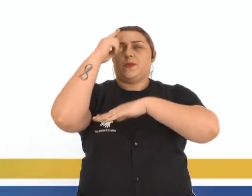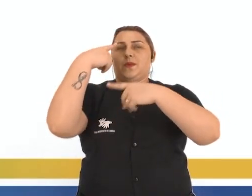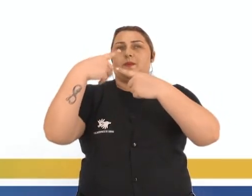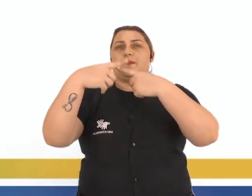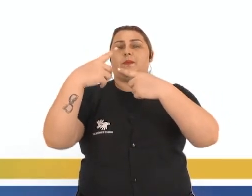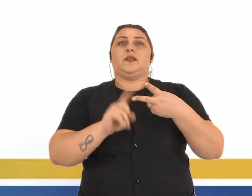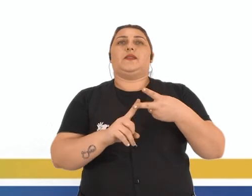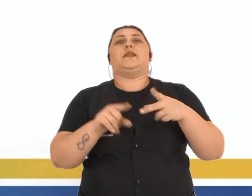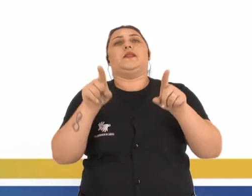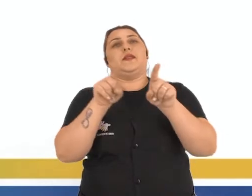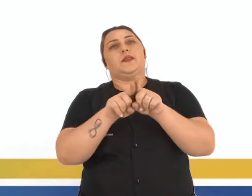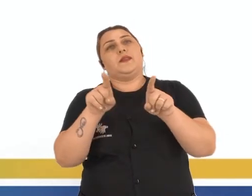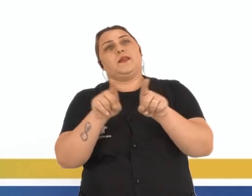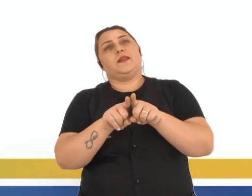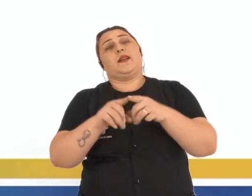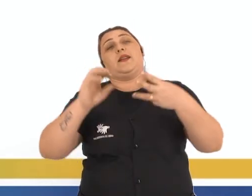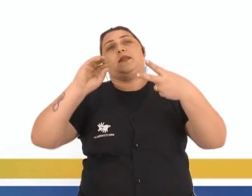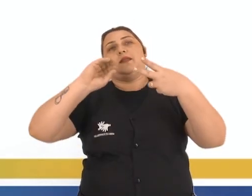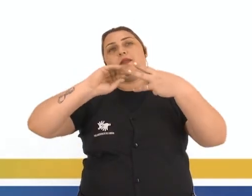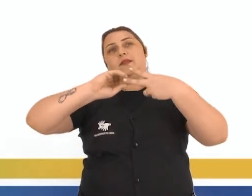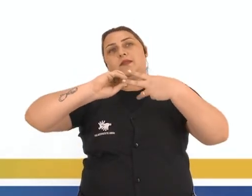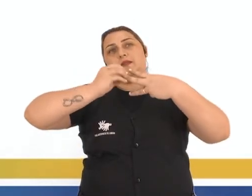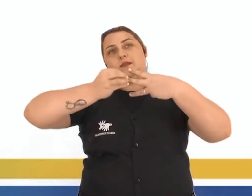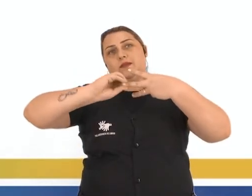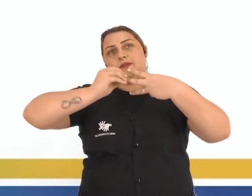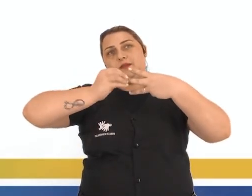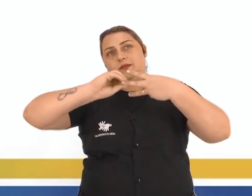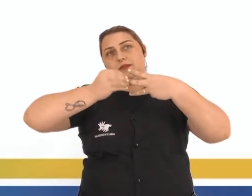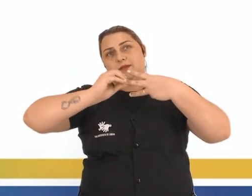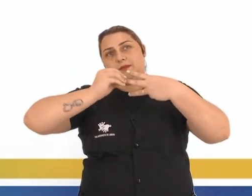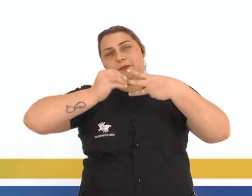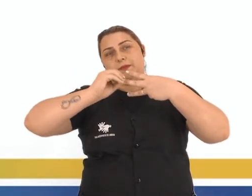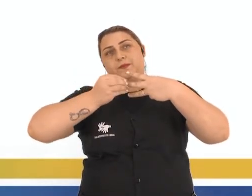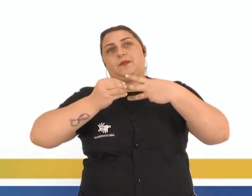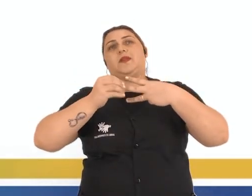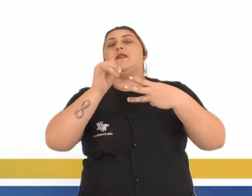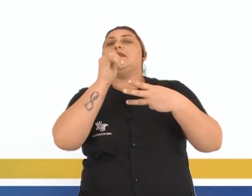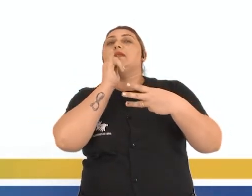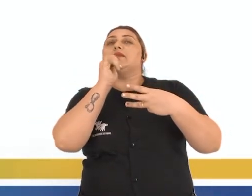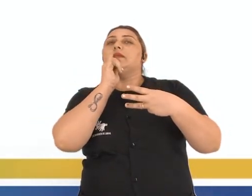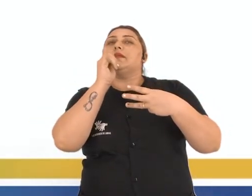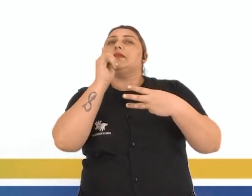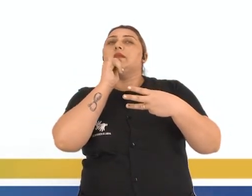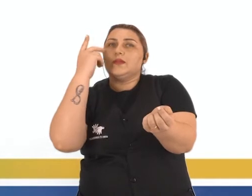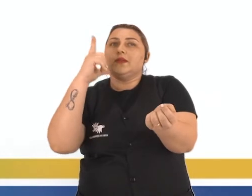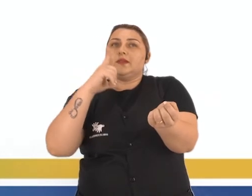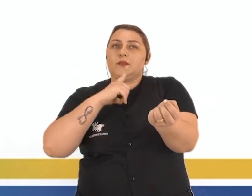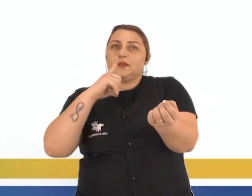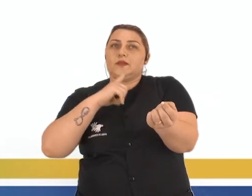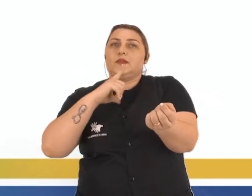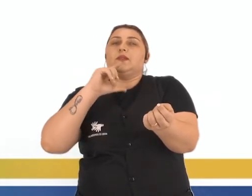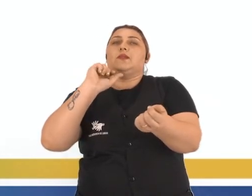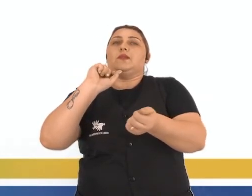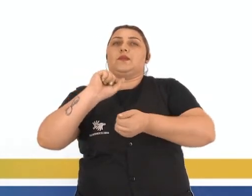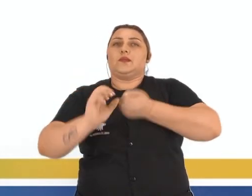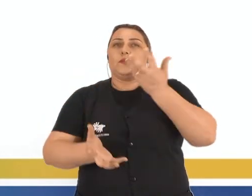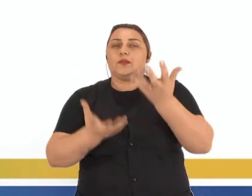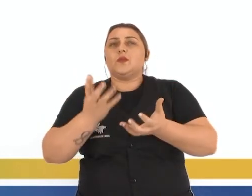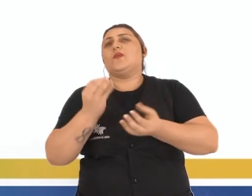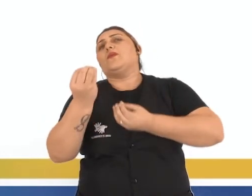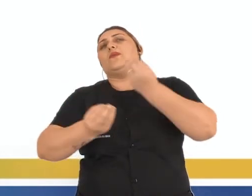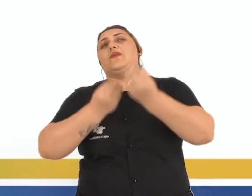anos para ocorrer, que é a fossilização dos seres vivos, de animais, de plantas. O processo de fossilização, ele não acontece do dia para